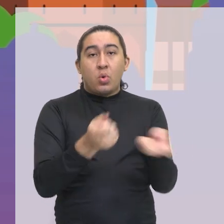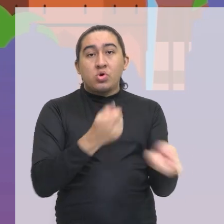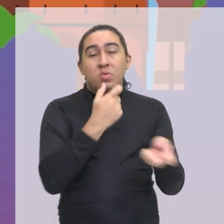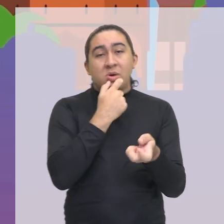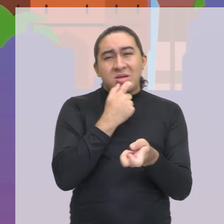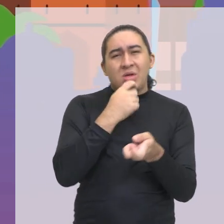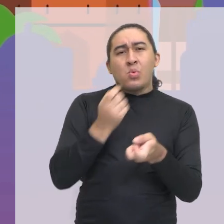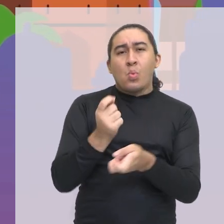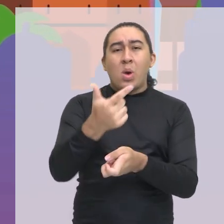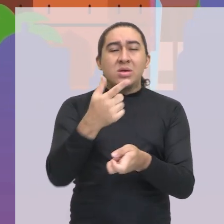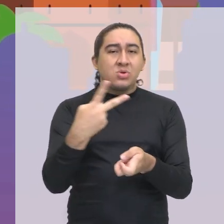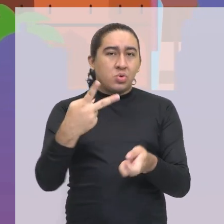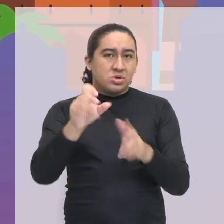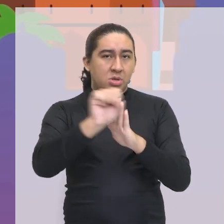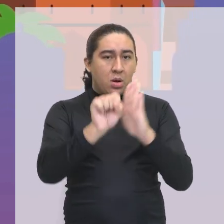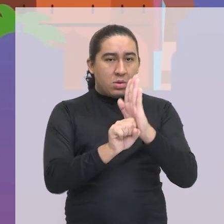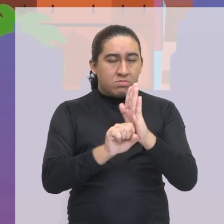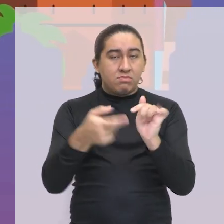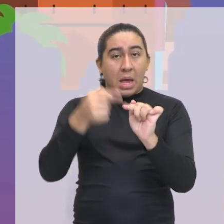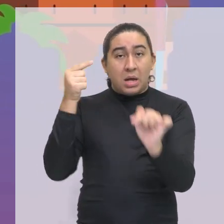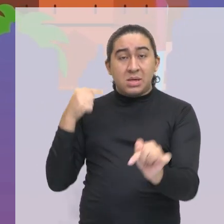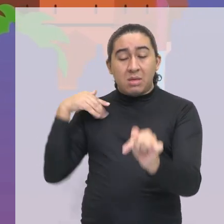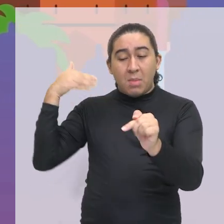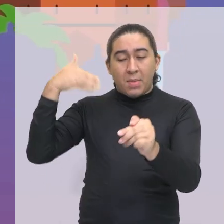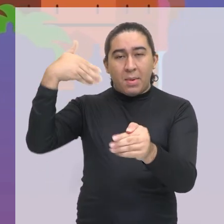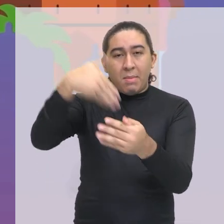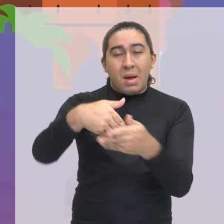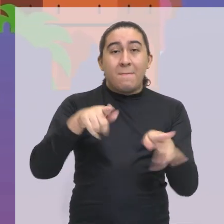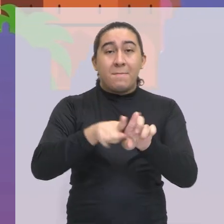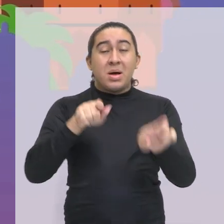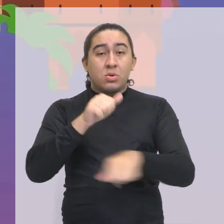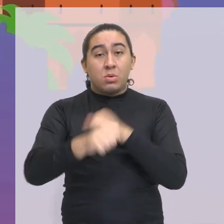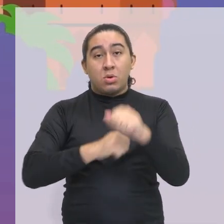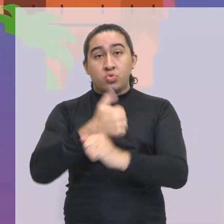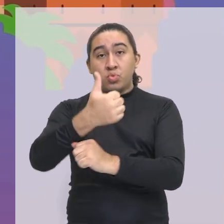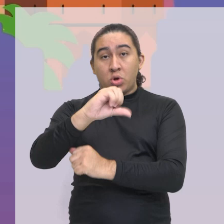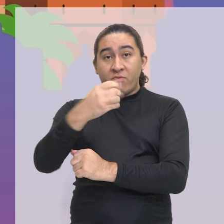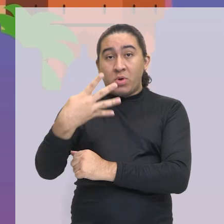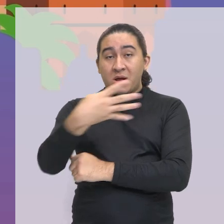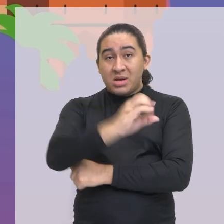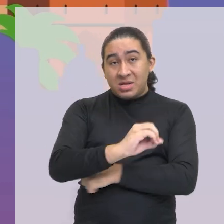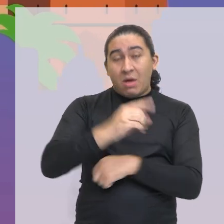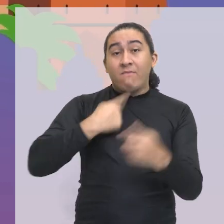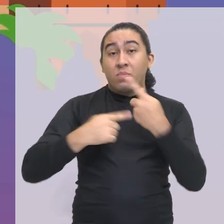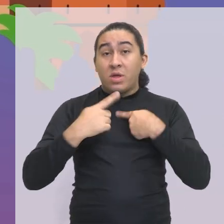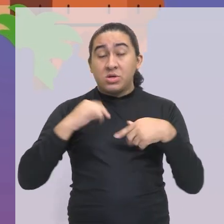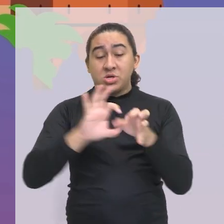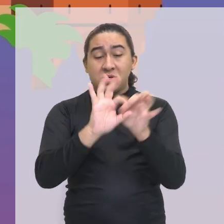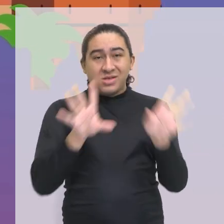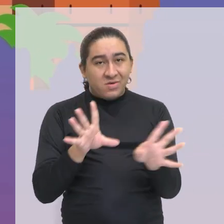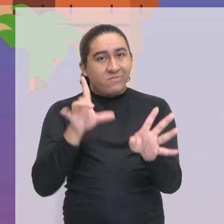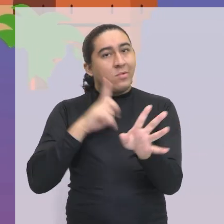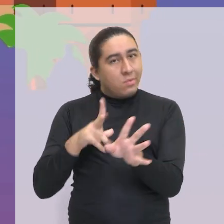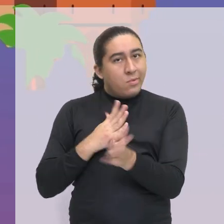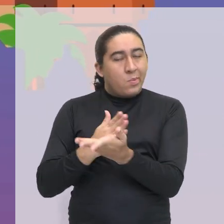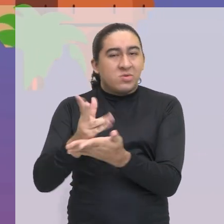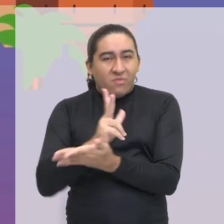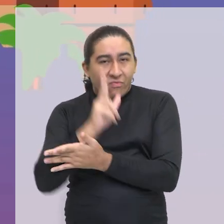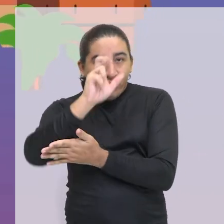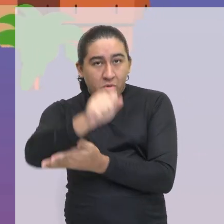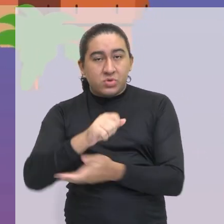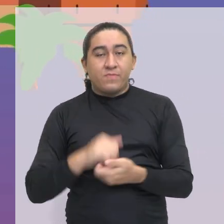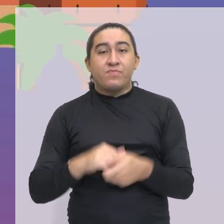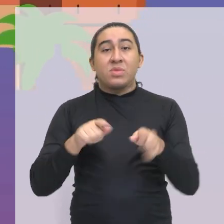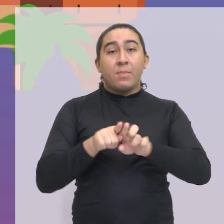domínio britânico por quase 2 séculos. Mas nos anos 1940, o desejo de liberdade se